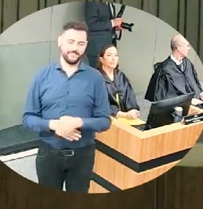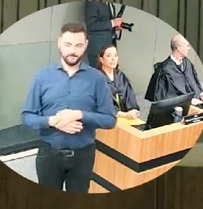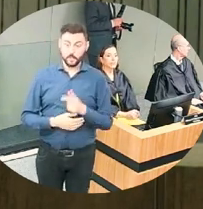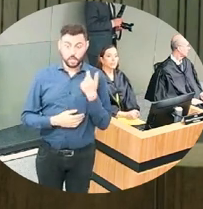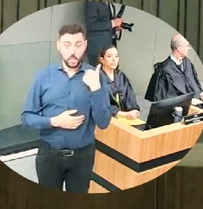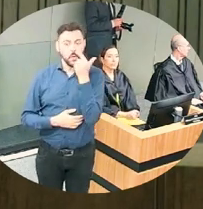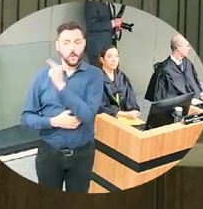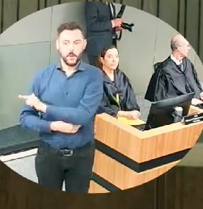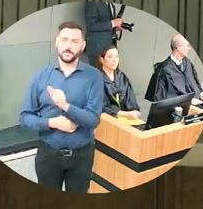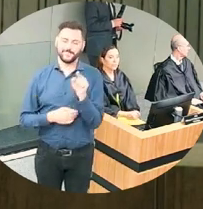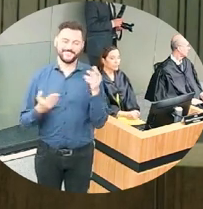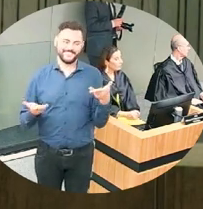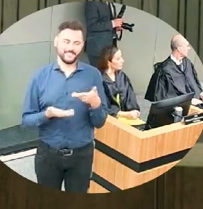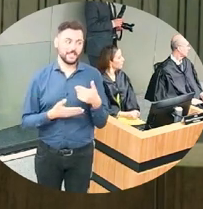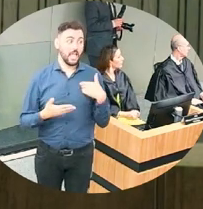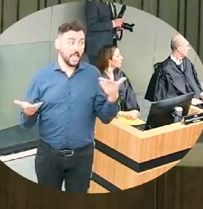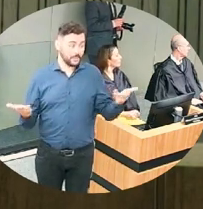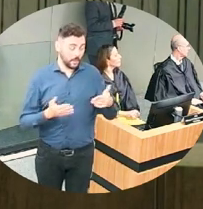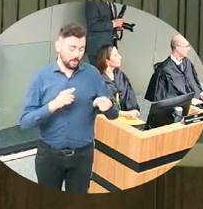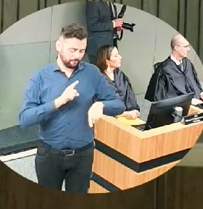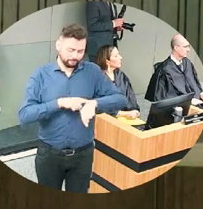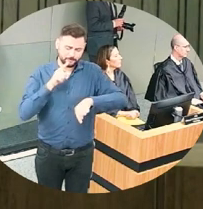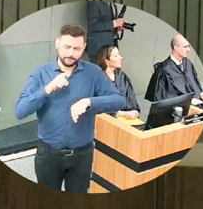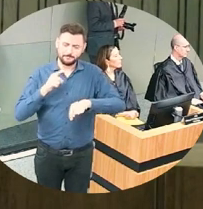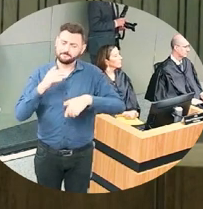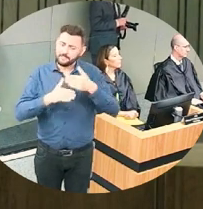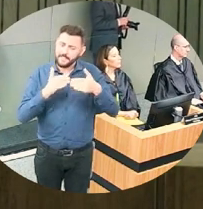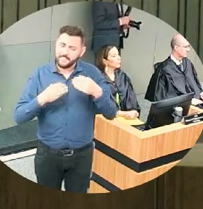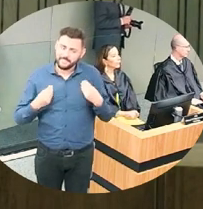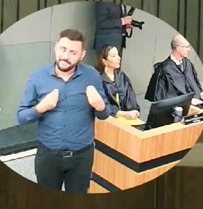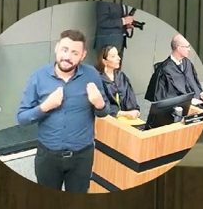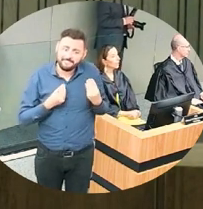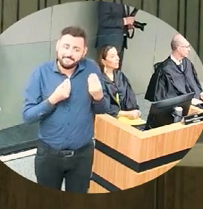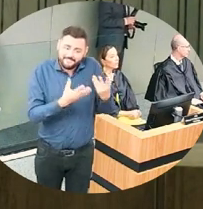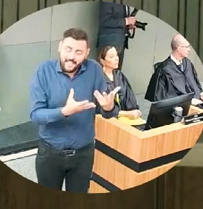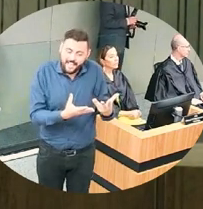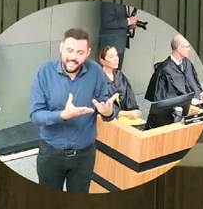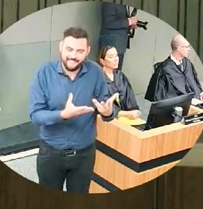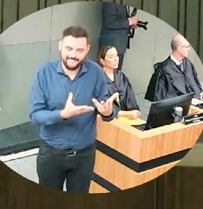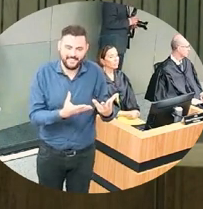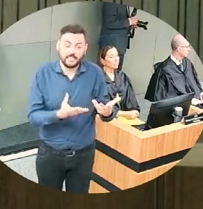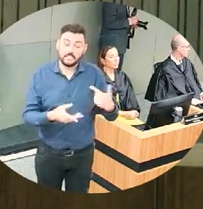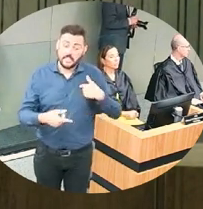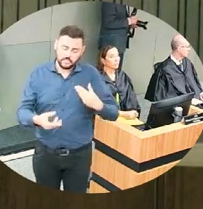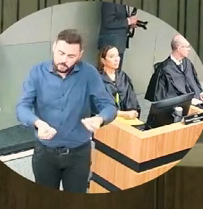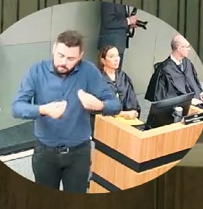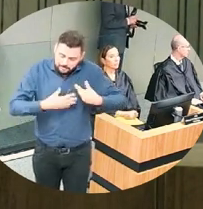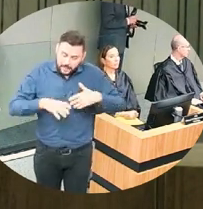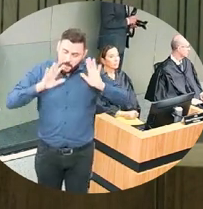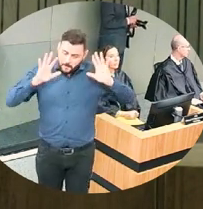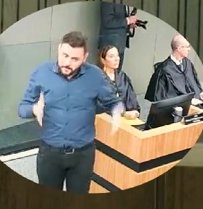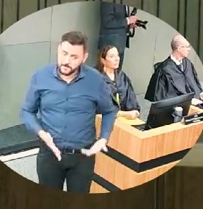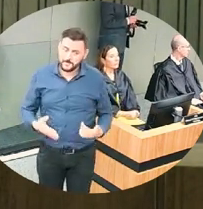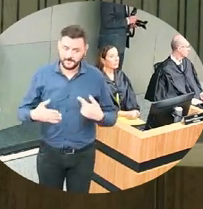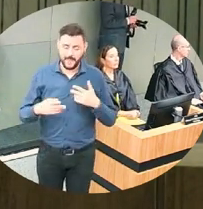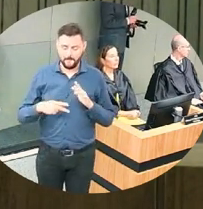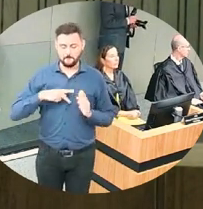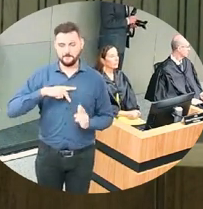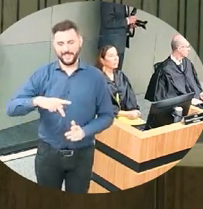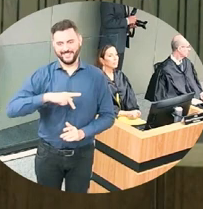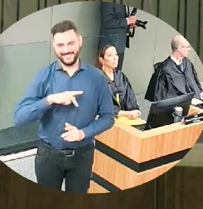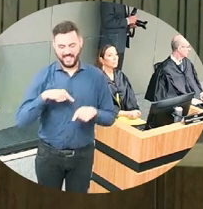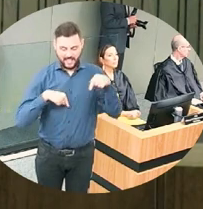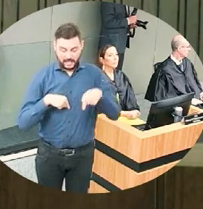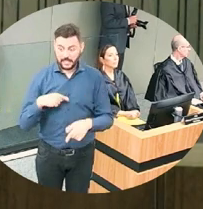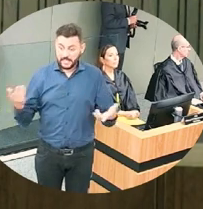passamos estou passando eu daqui a pouco o poder que me foi confiado Quero